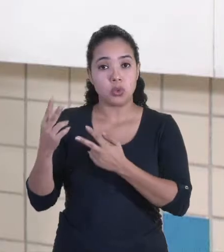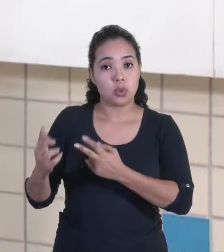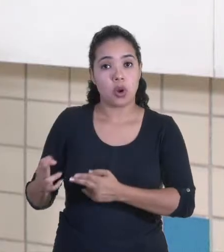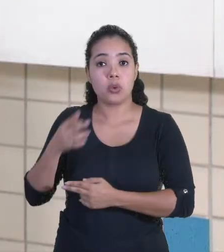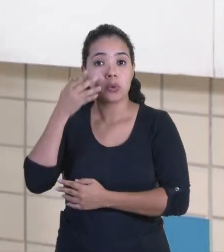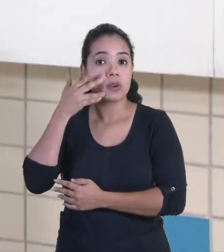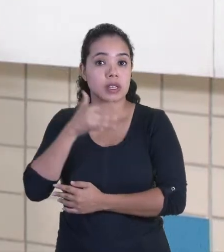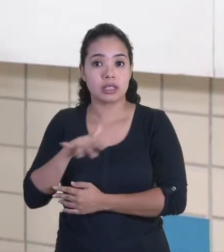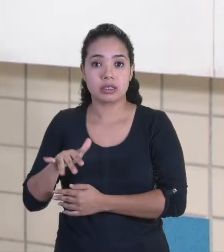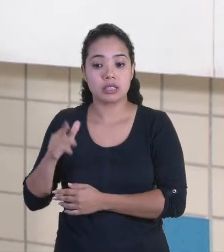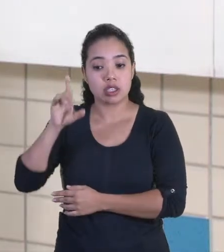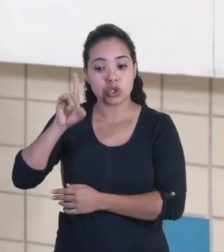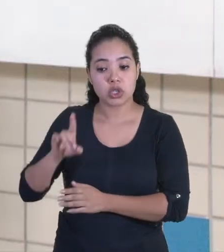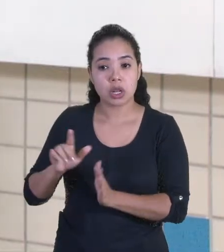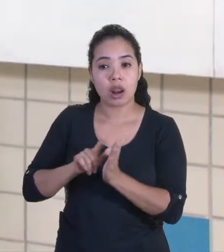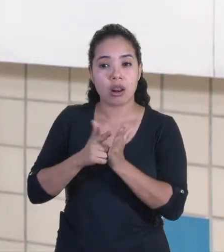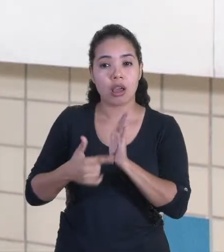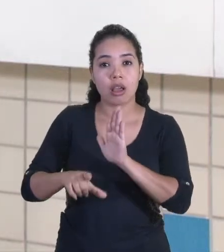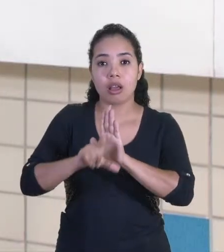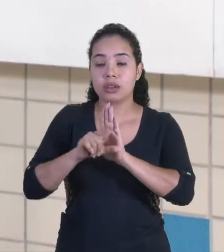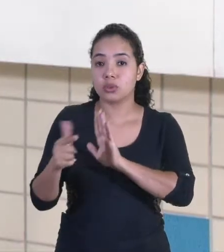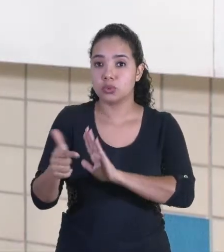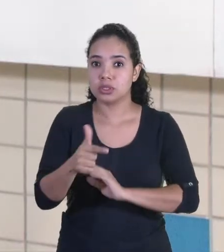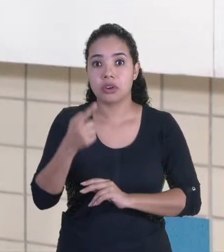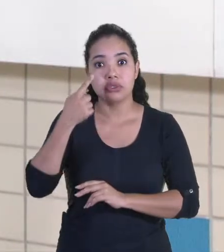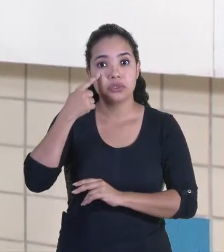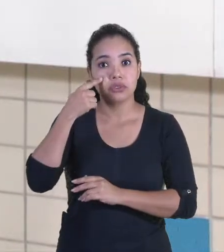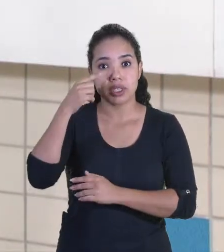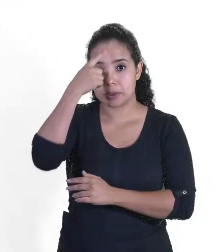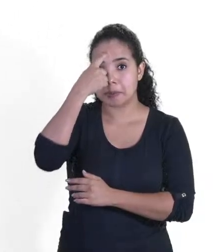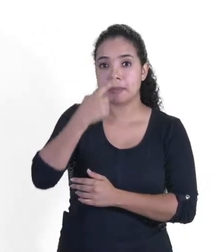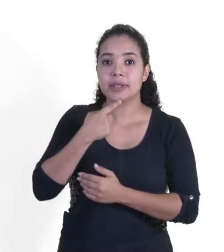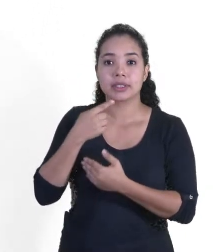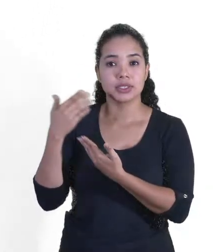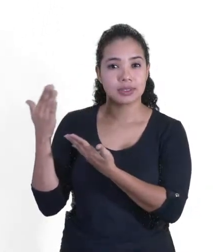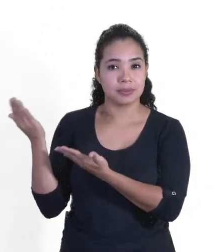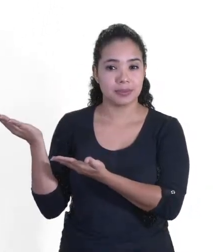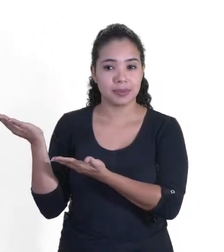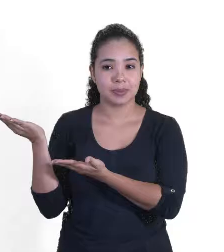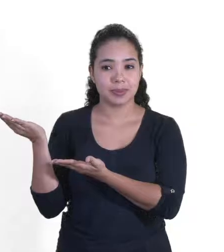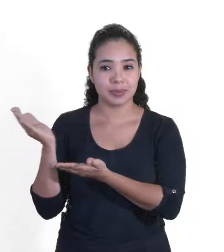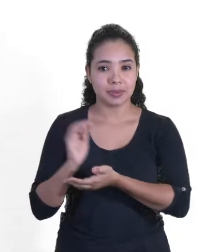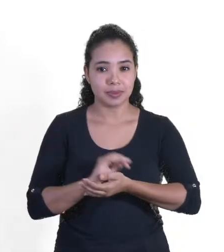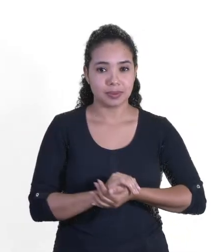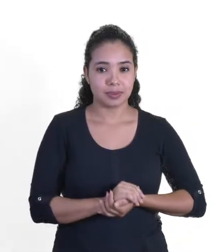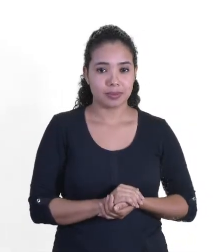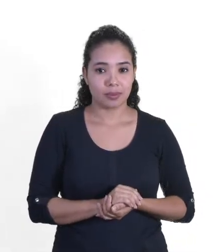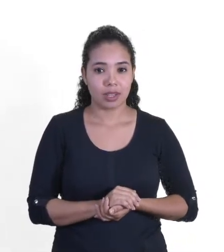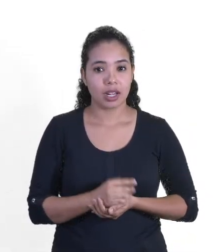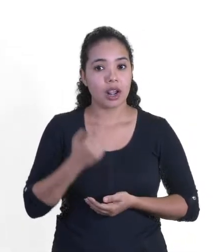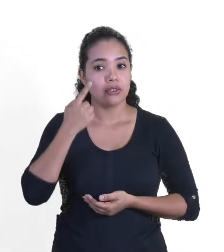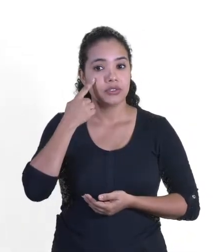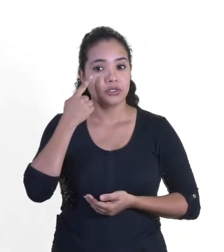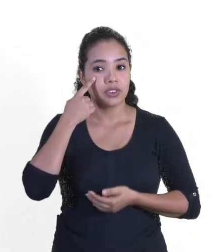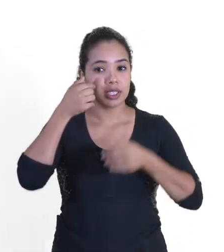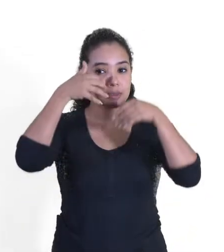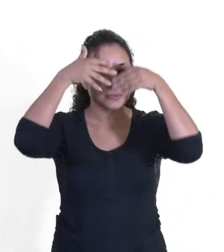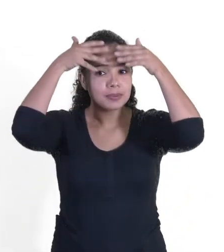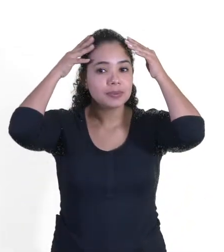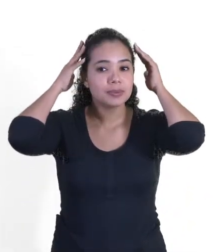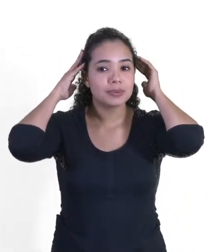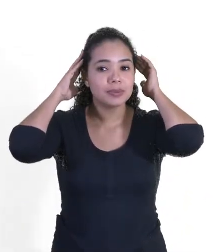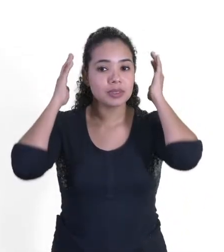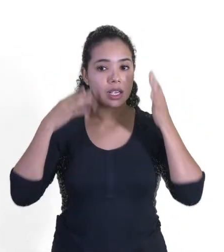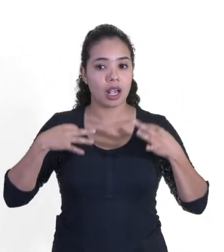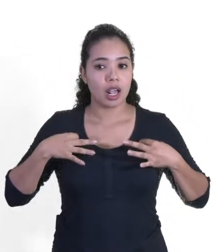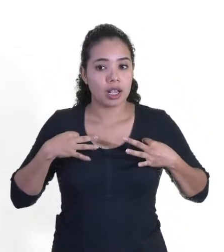crianças. Observe essa imagem que vai aparecer aí na sua tela. Veja o penteado, as roupas que